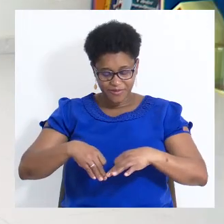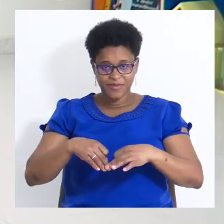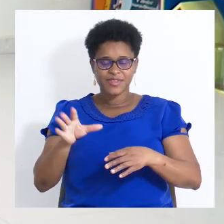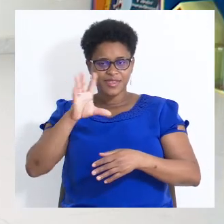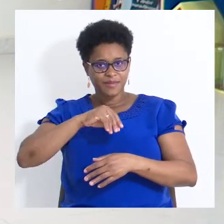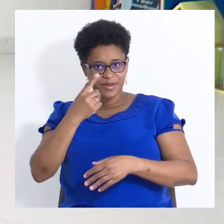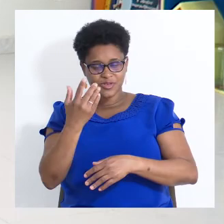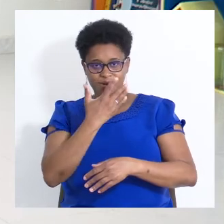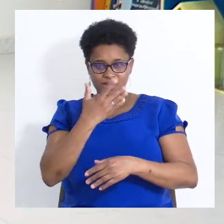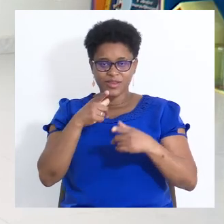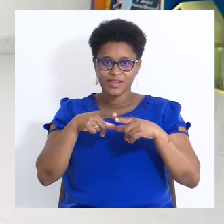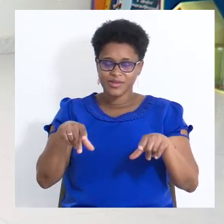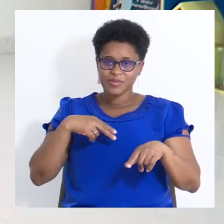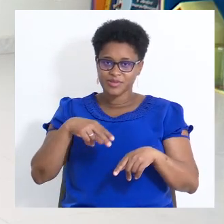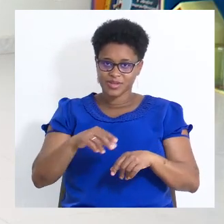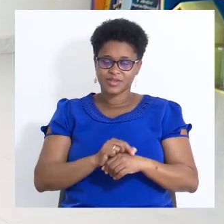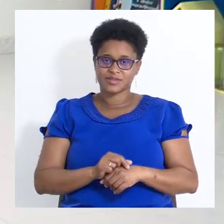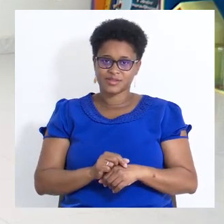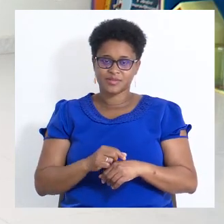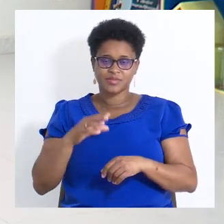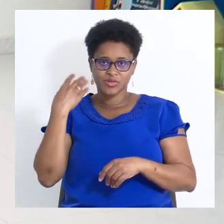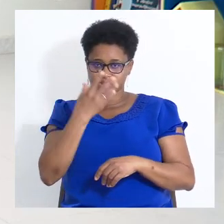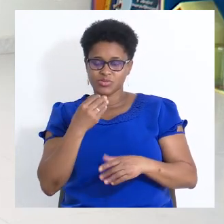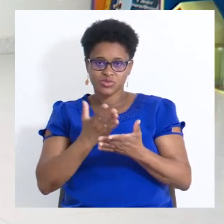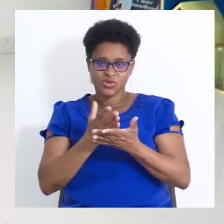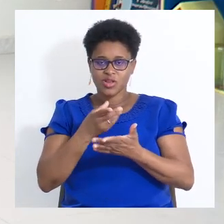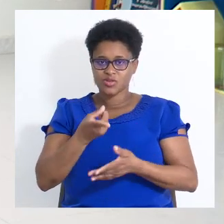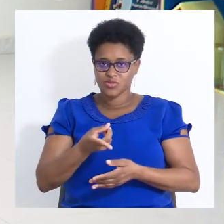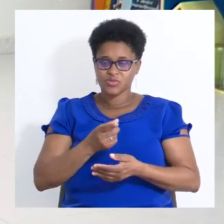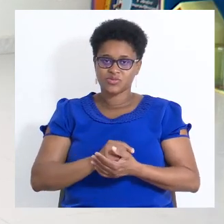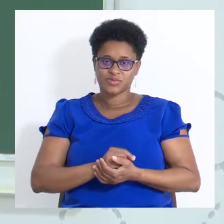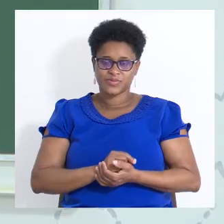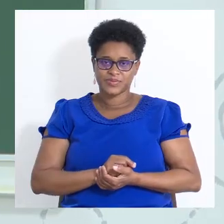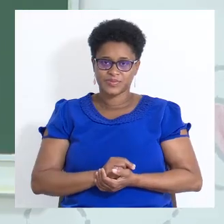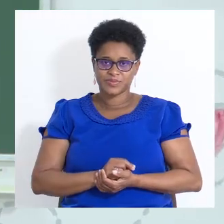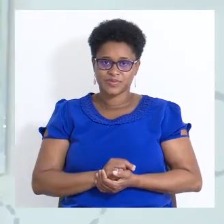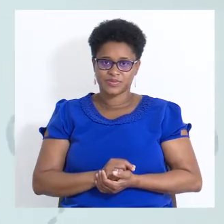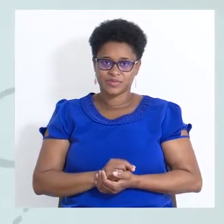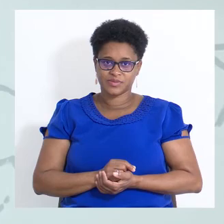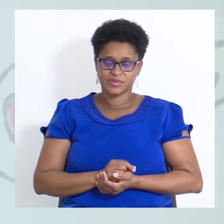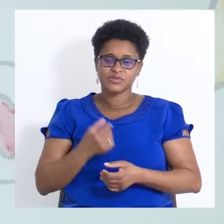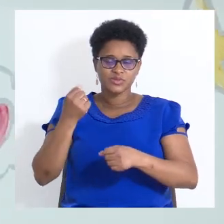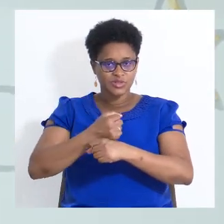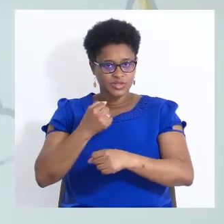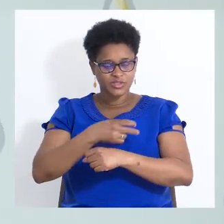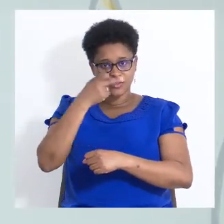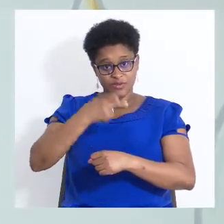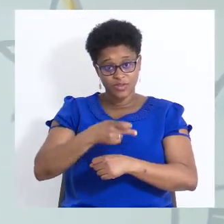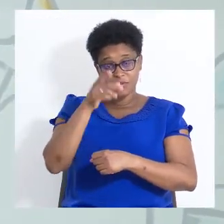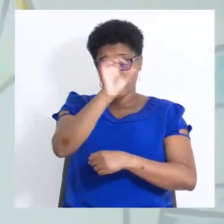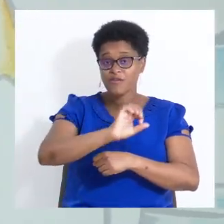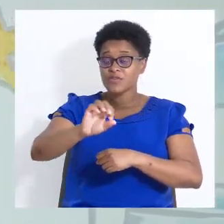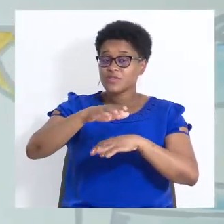Chegamos ao fim de mais uma aula da língua portuguesa para os estudantes do nono ano. Os exercícios